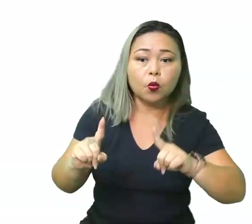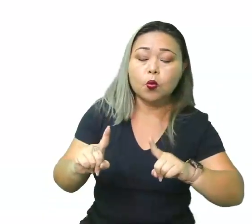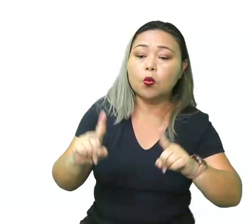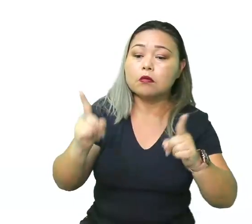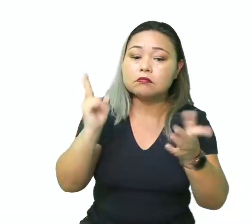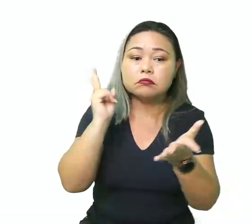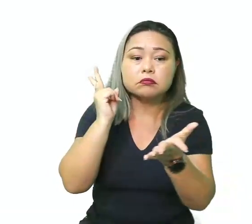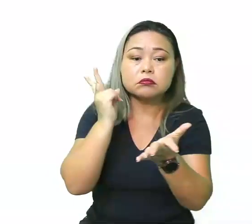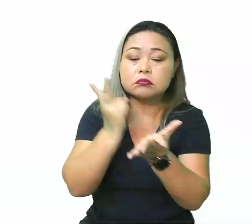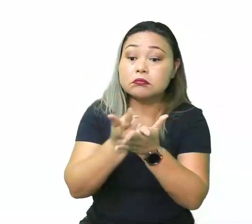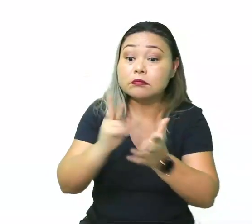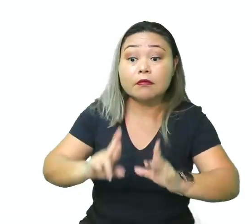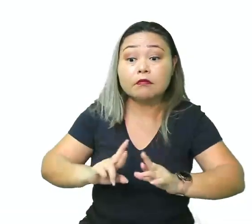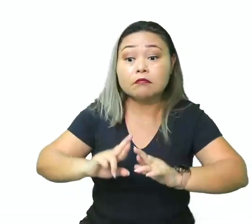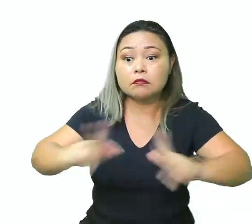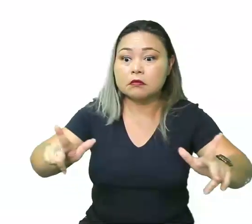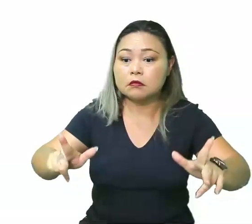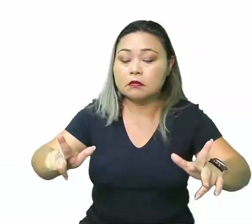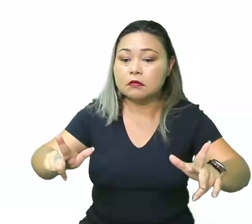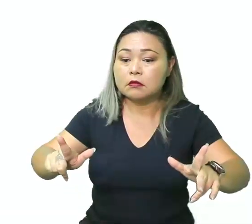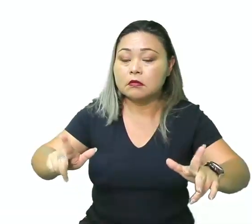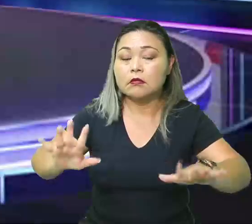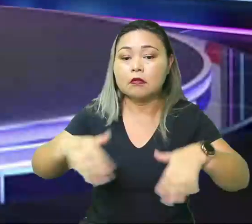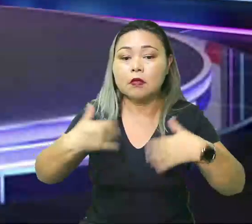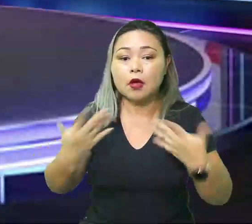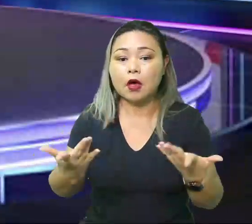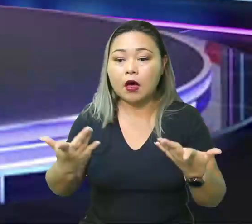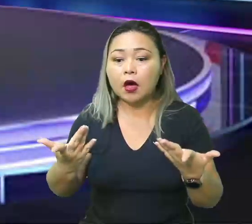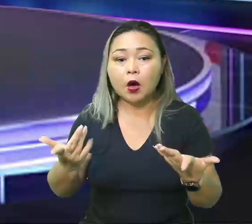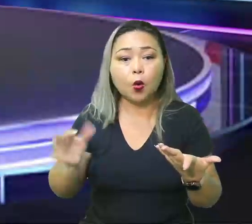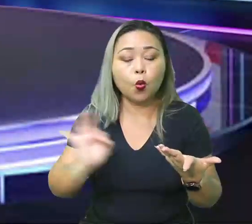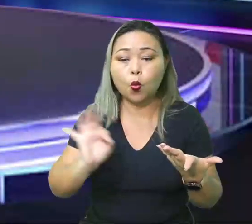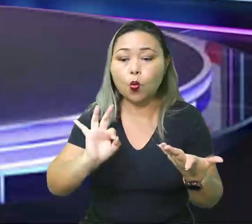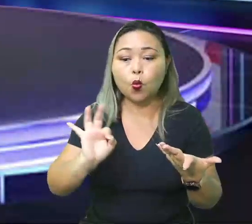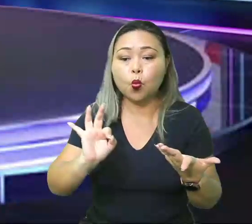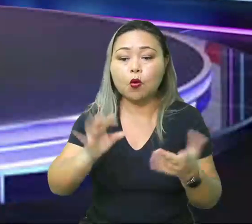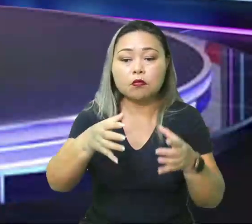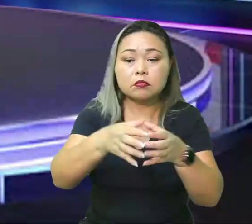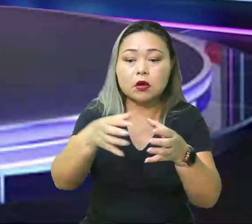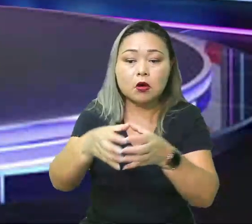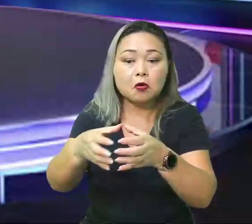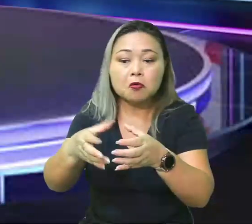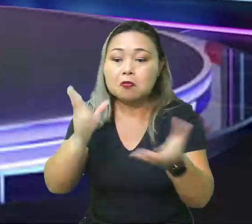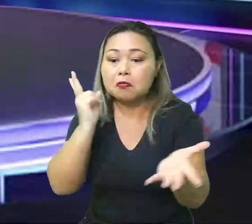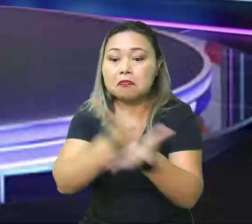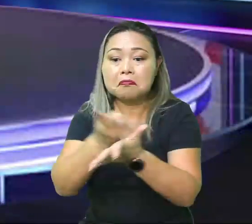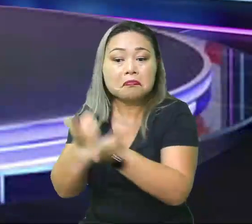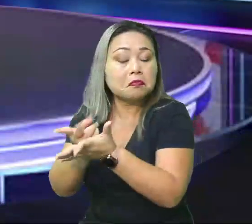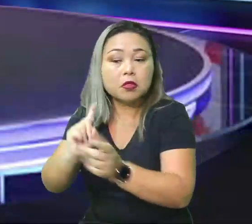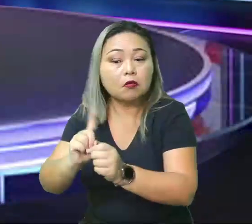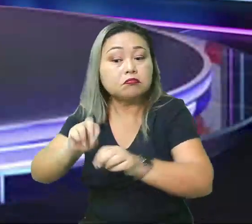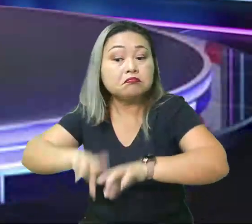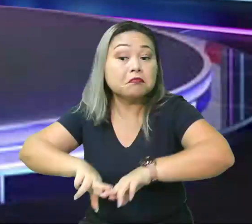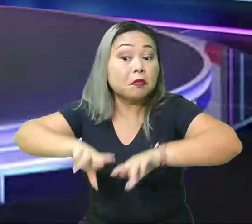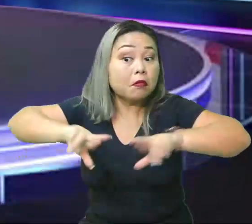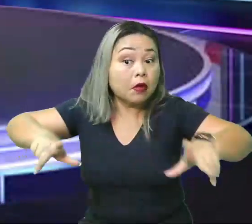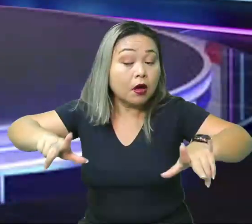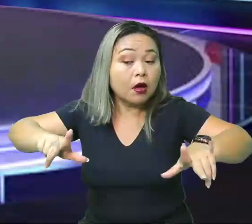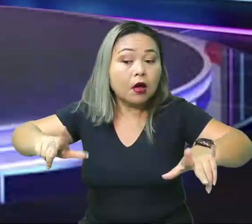entre 2 espécies distintas? Ou seja, elas não são a mesma espécie e acabam